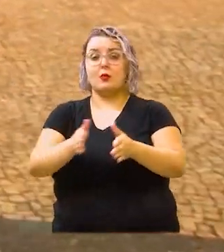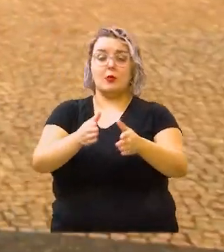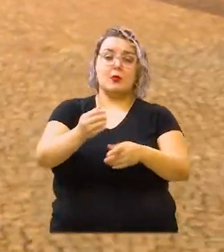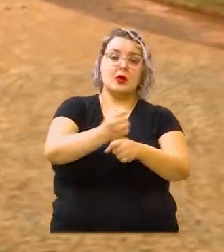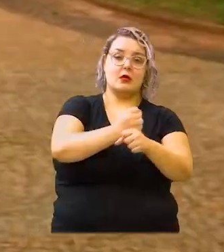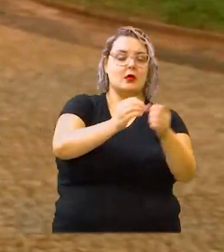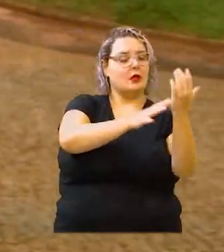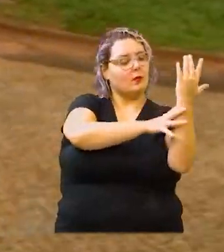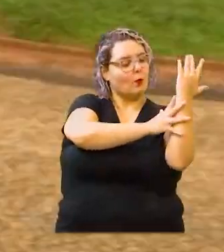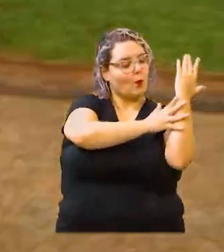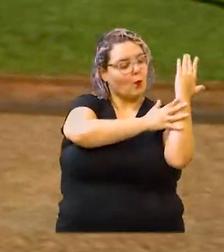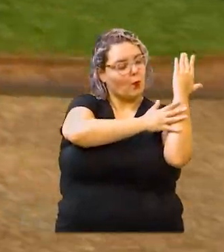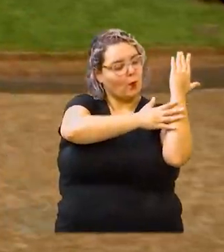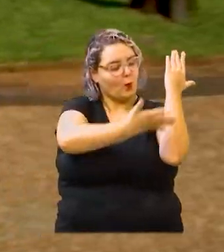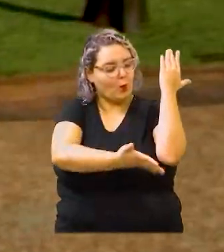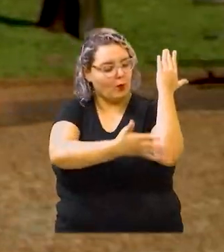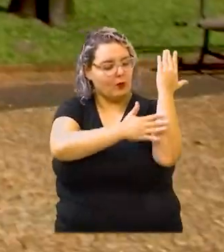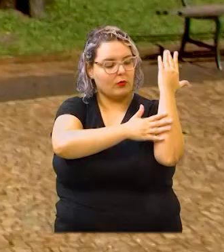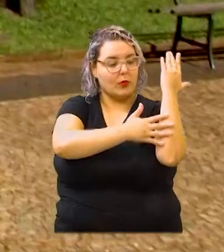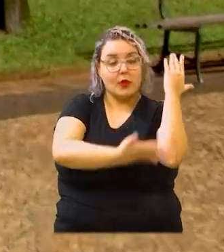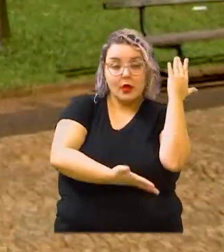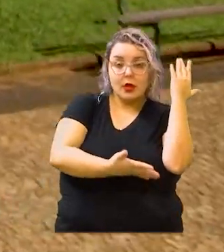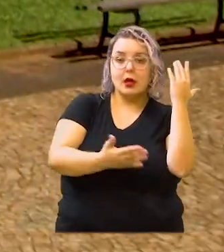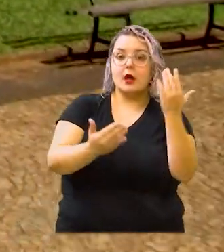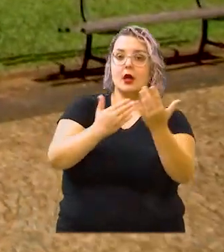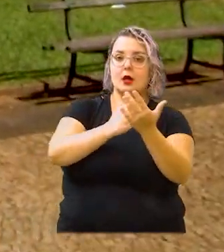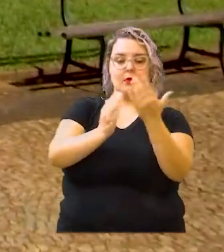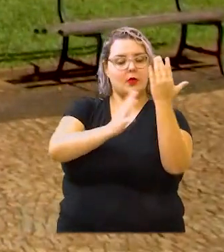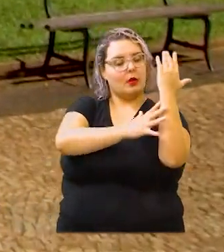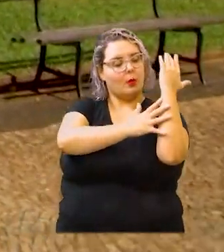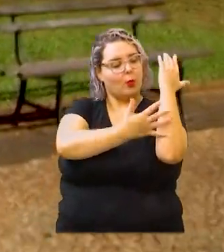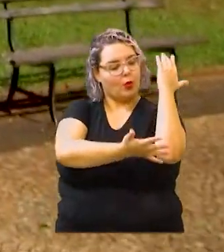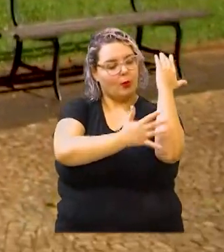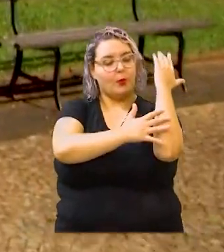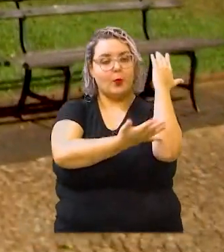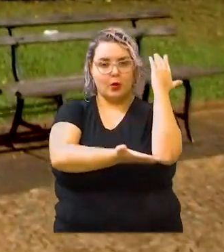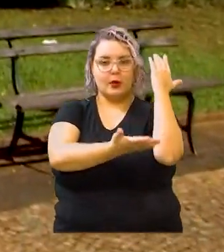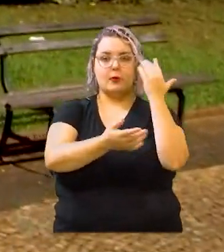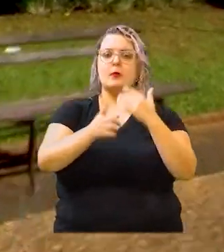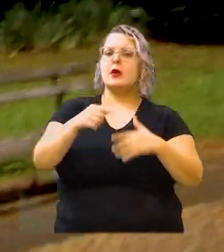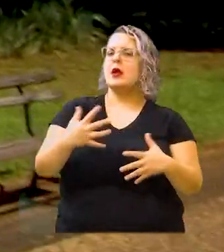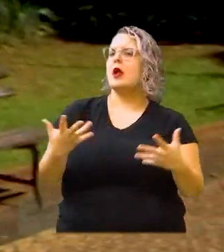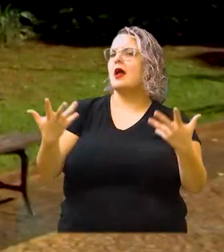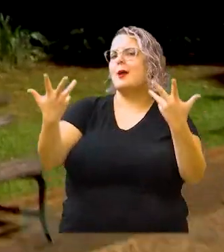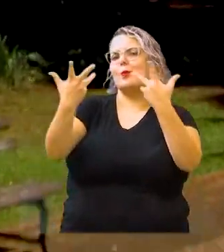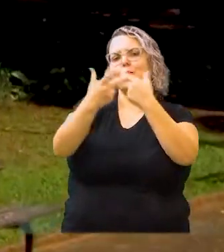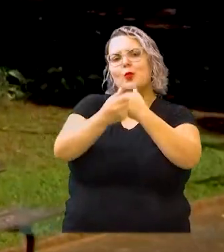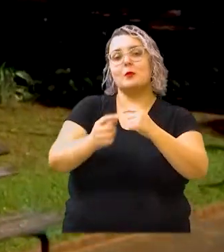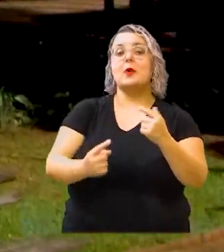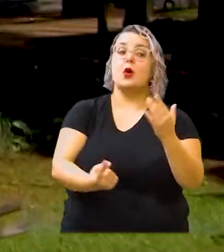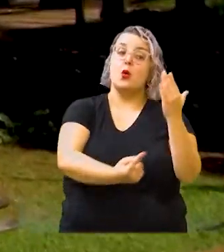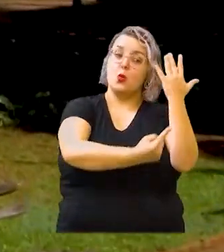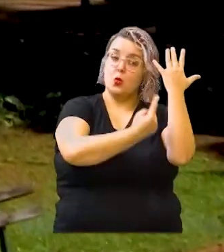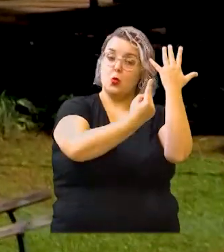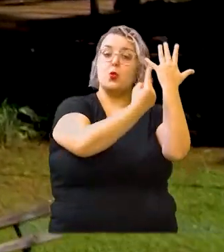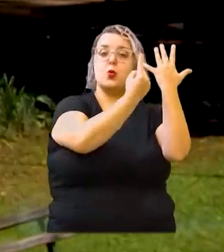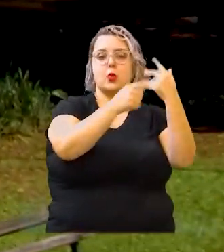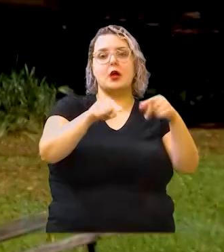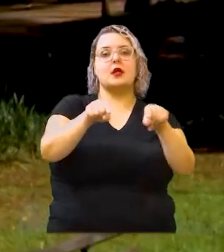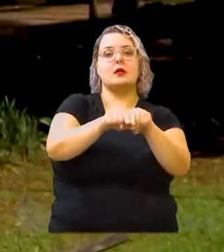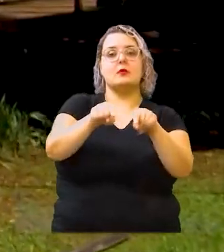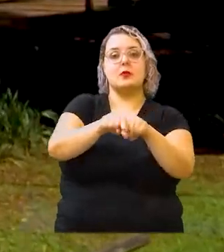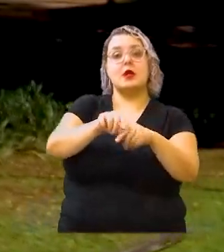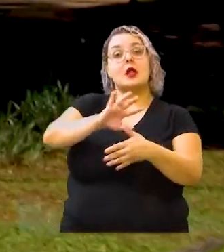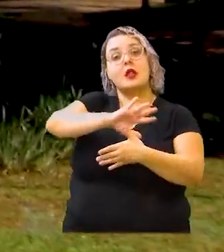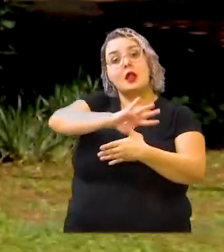do ano ele descasca, tá? E aí ele começa a soltar. Mas é uma árvore muito bonita, alta também,